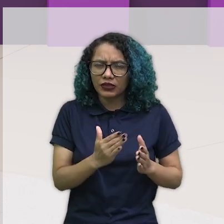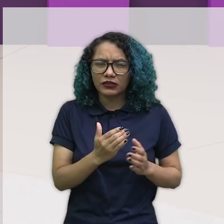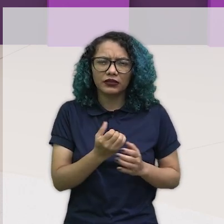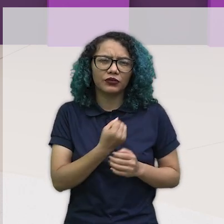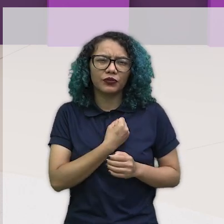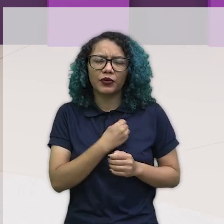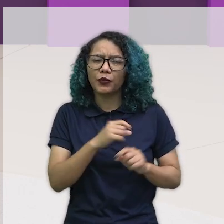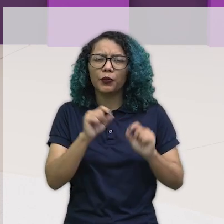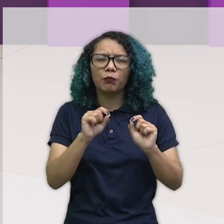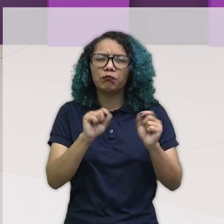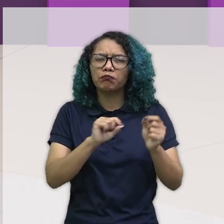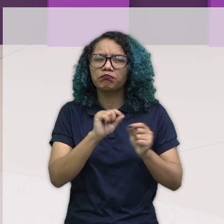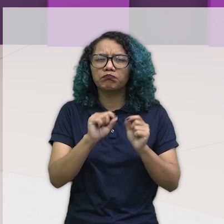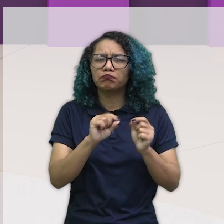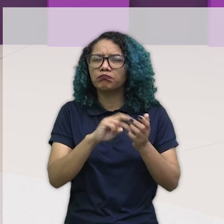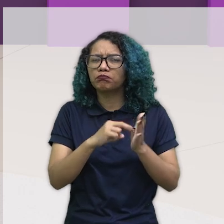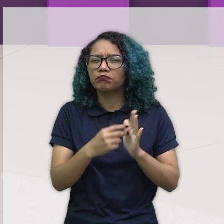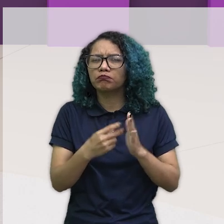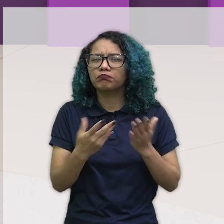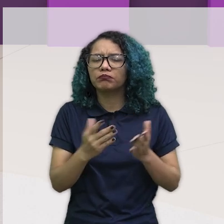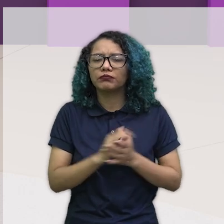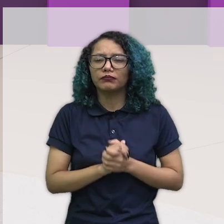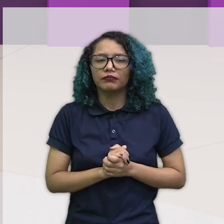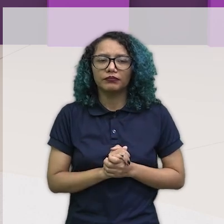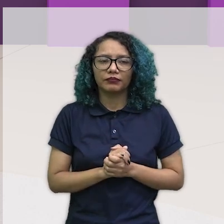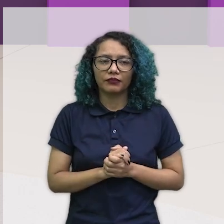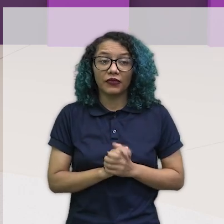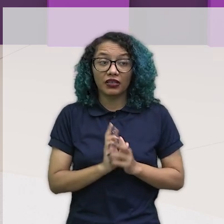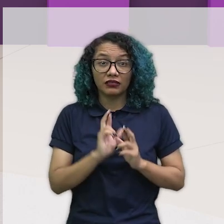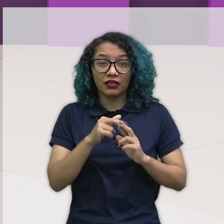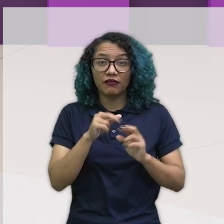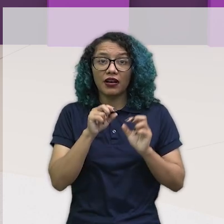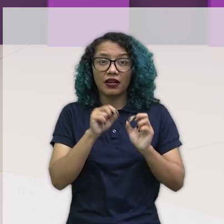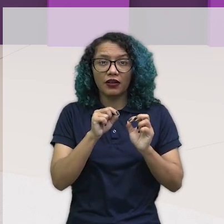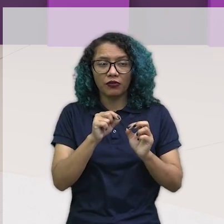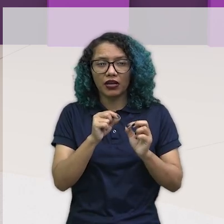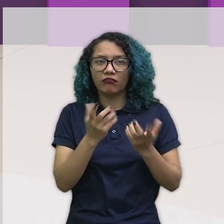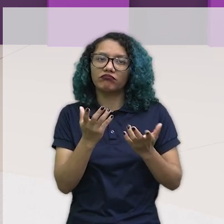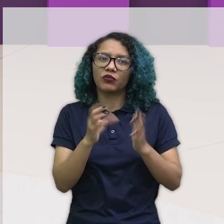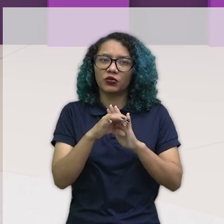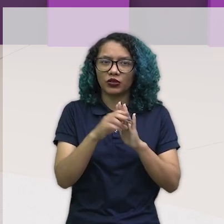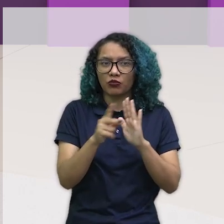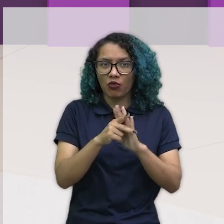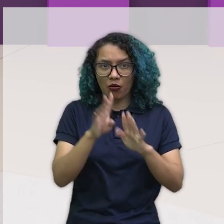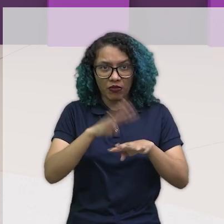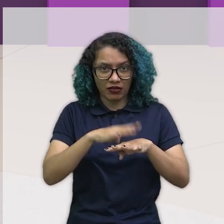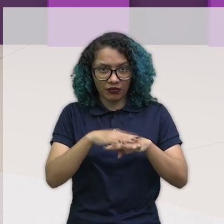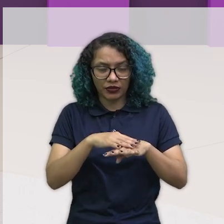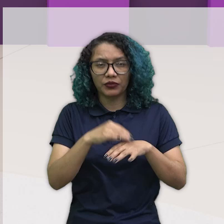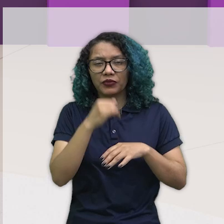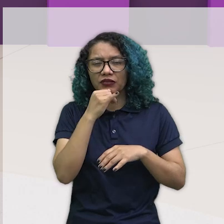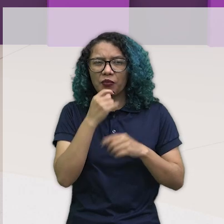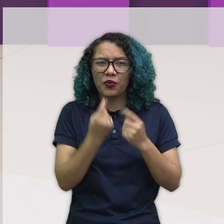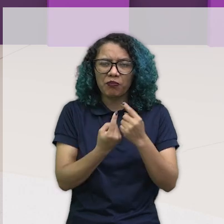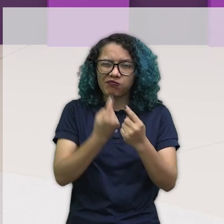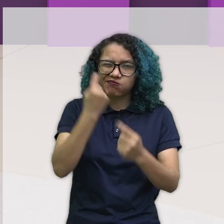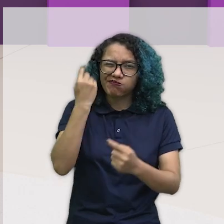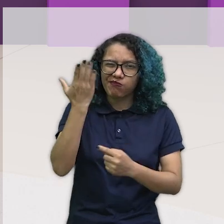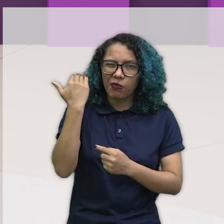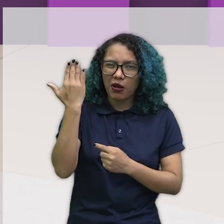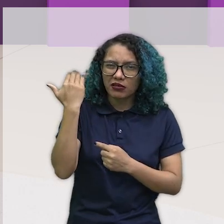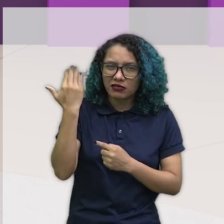fazem parte da ideia que nós temos sobre a matemática. Lá nos primórdios,